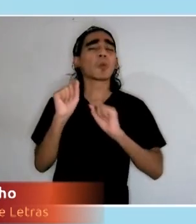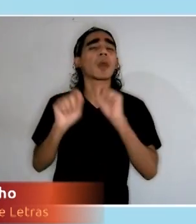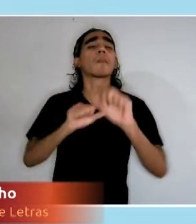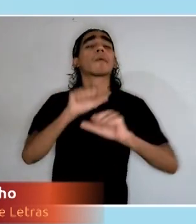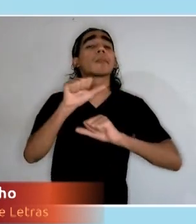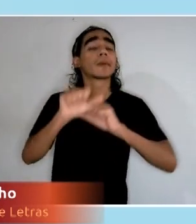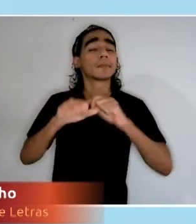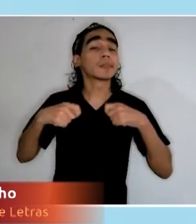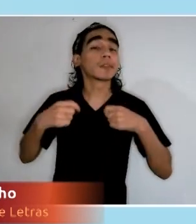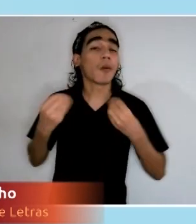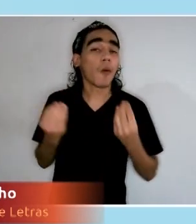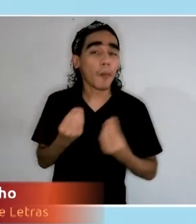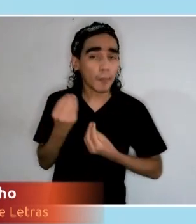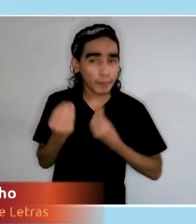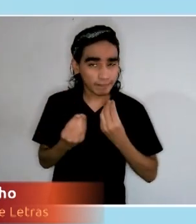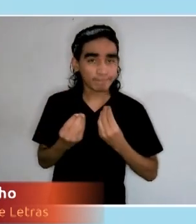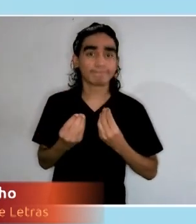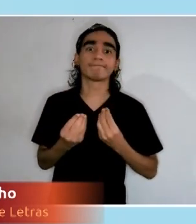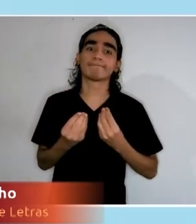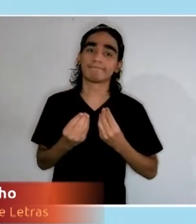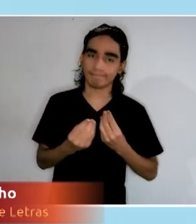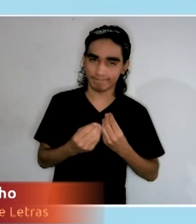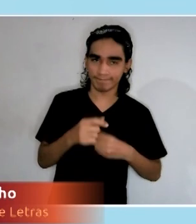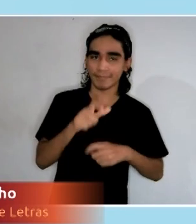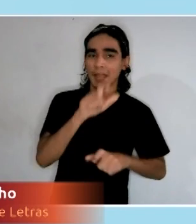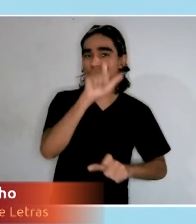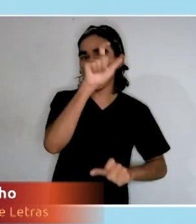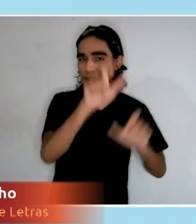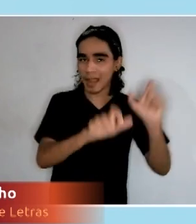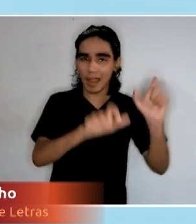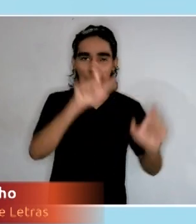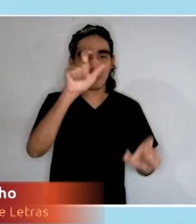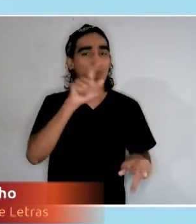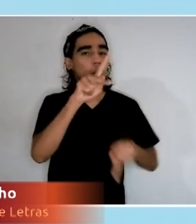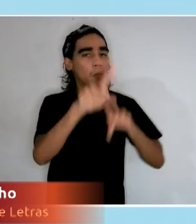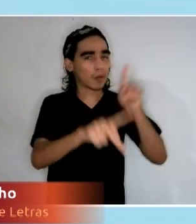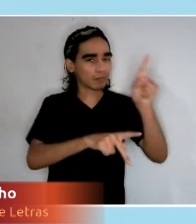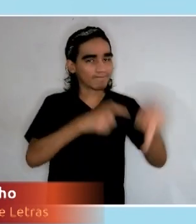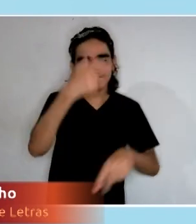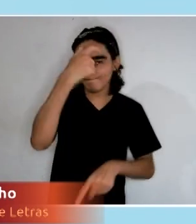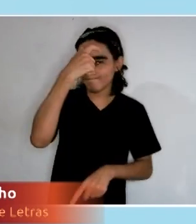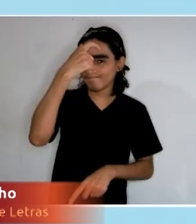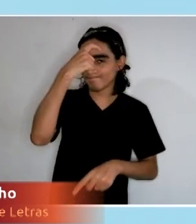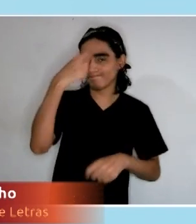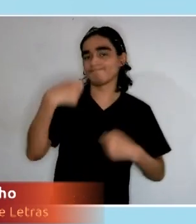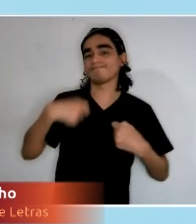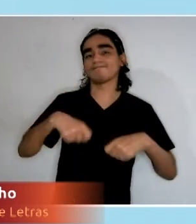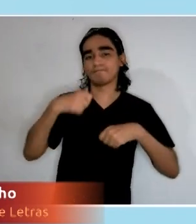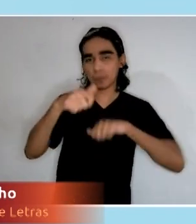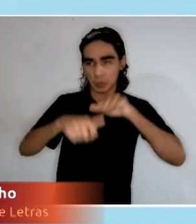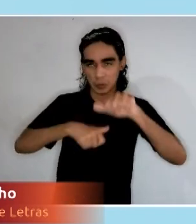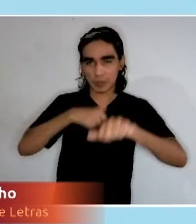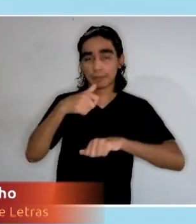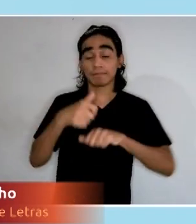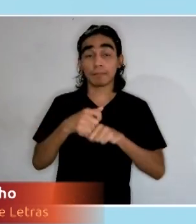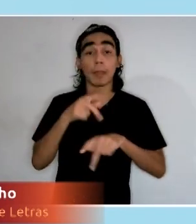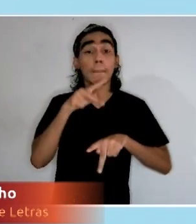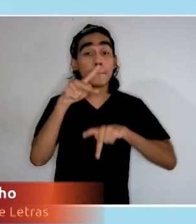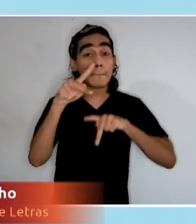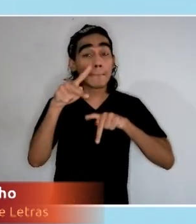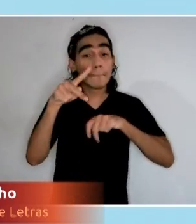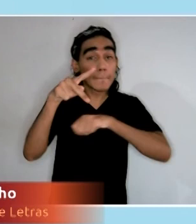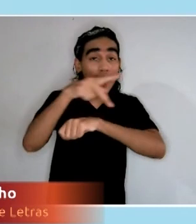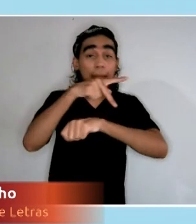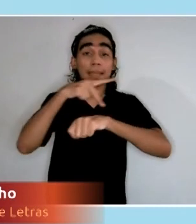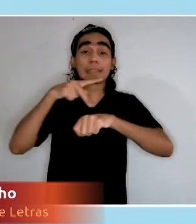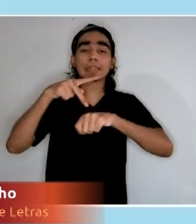a partir da mudança na mentalidade das próprias pessoas, dos próprios cidadãos. Então, um país que se